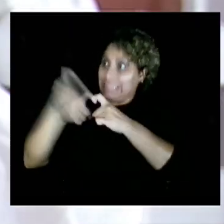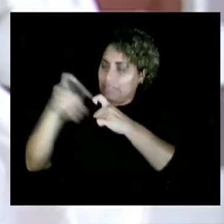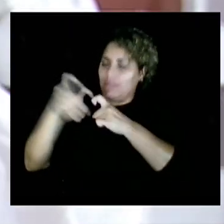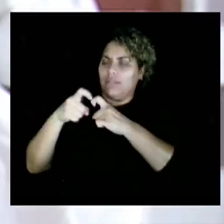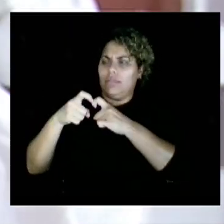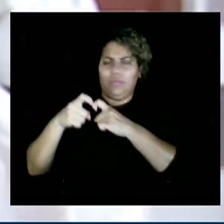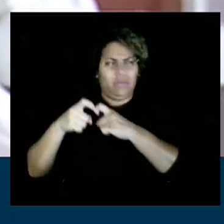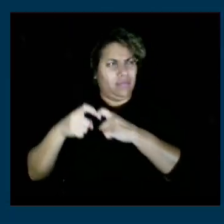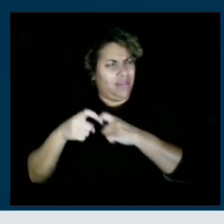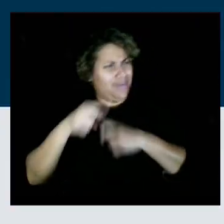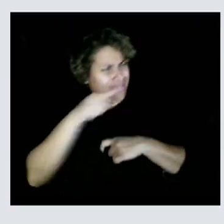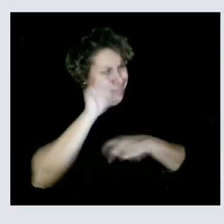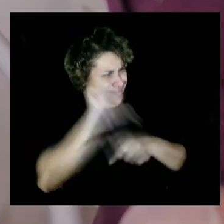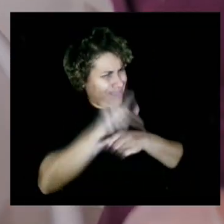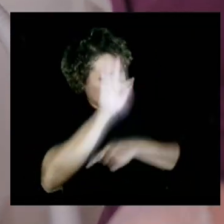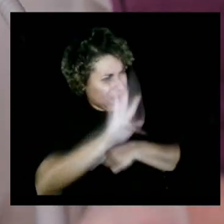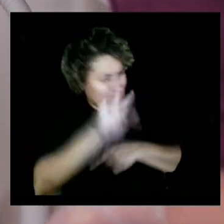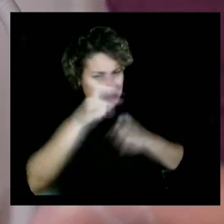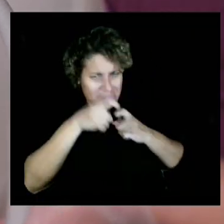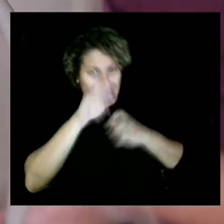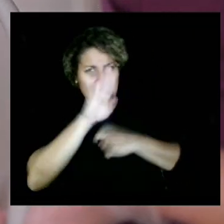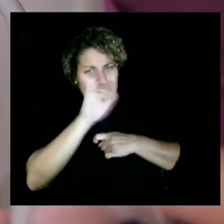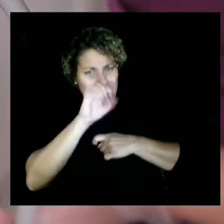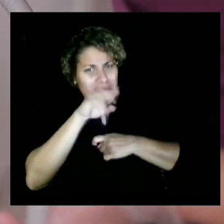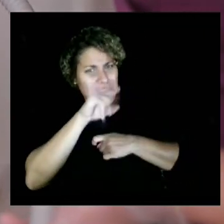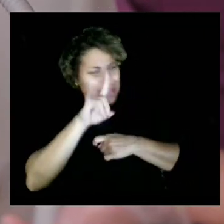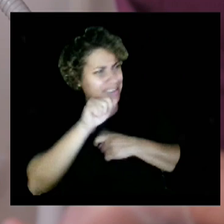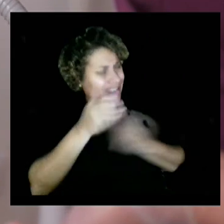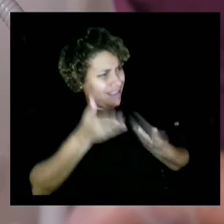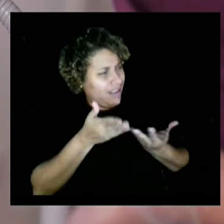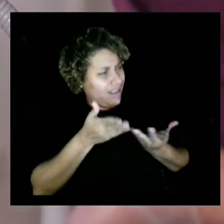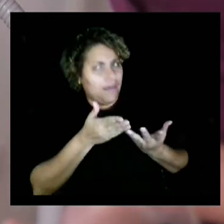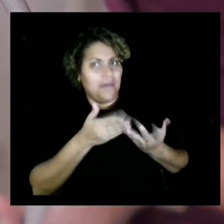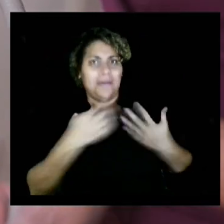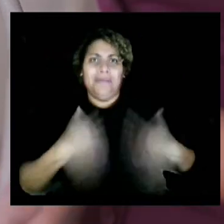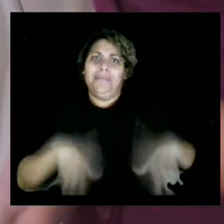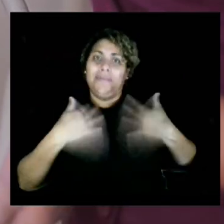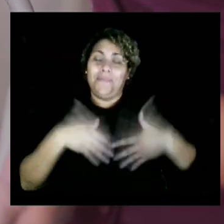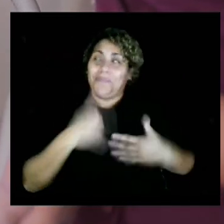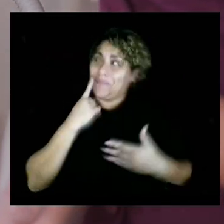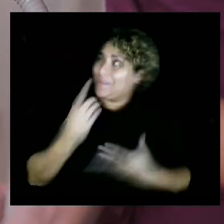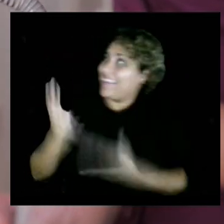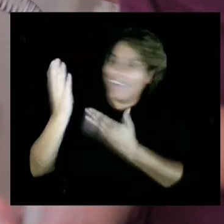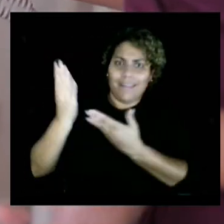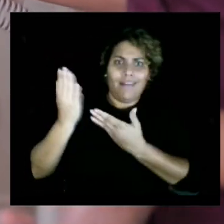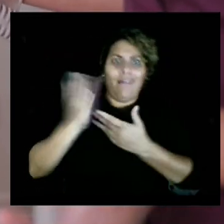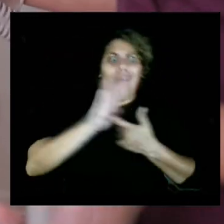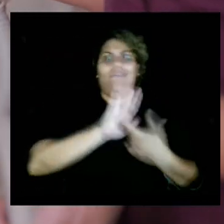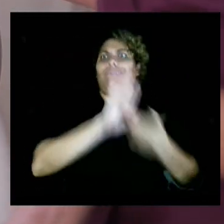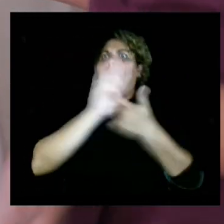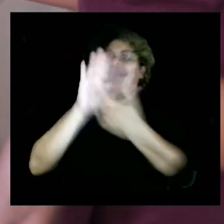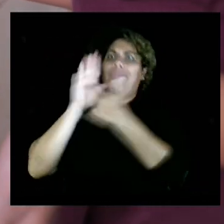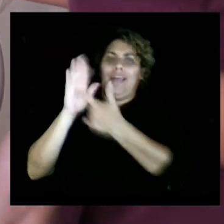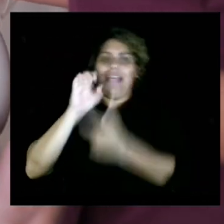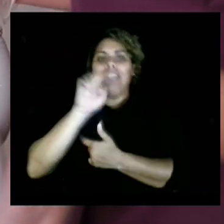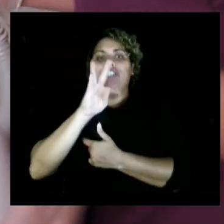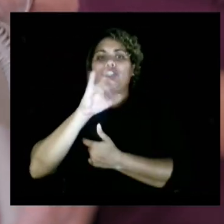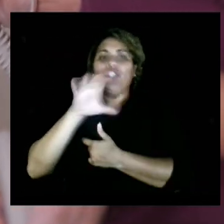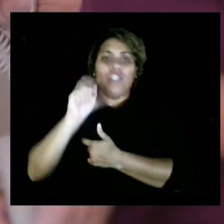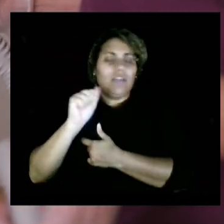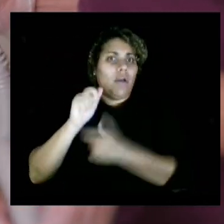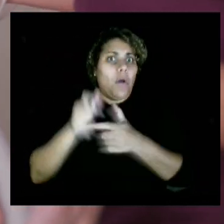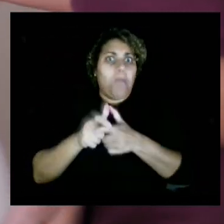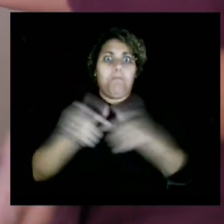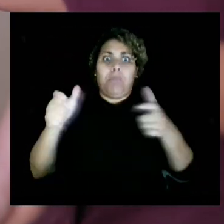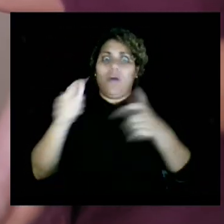decidiu fazer faculdade. O mercado de estética chegou no ano passado ao valor global de 127,1